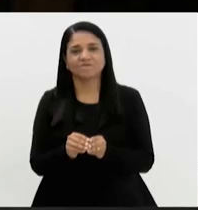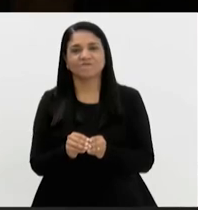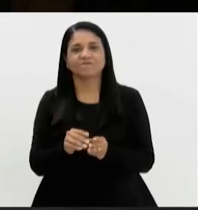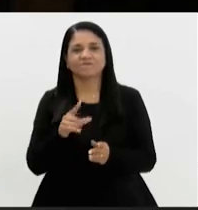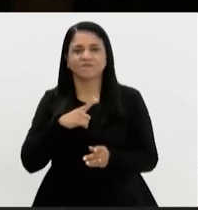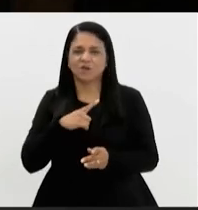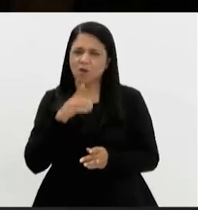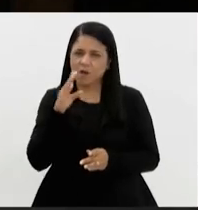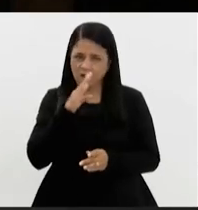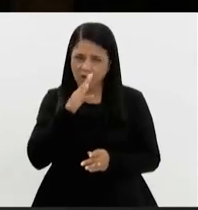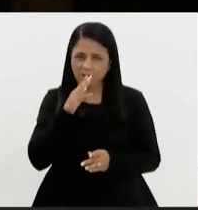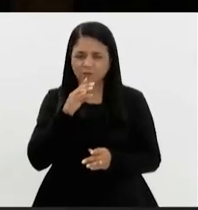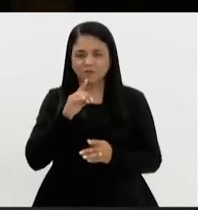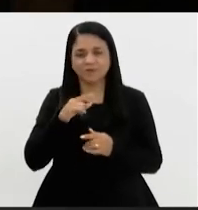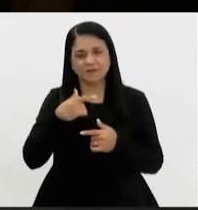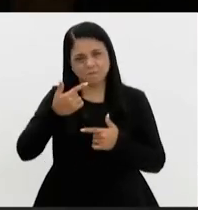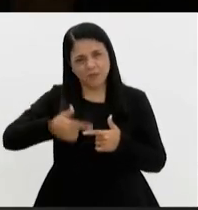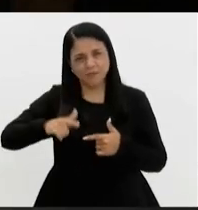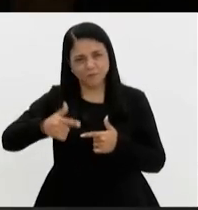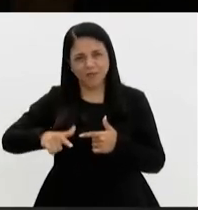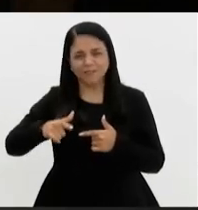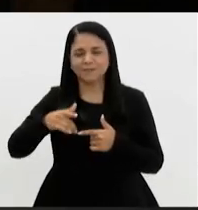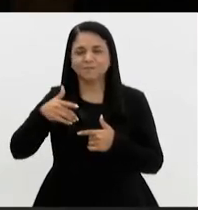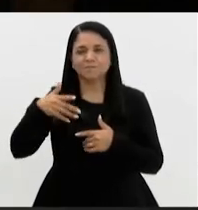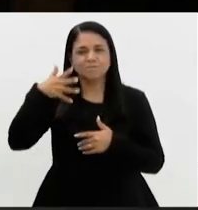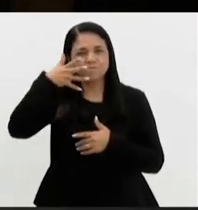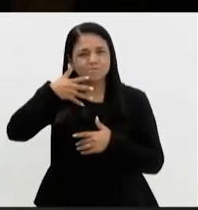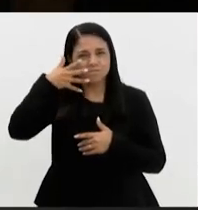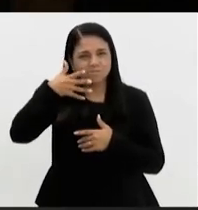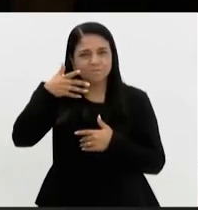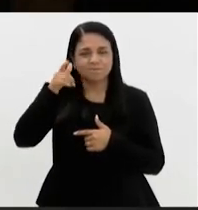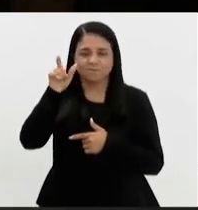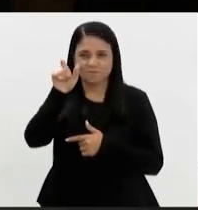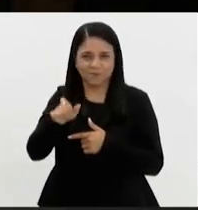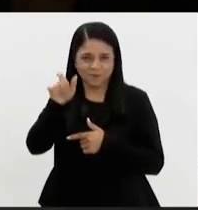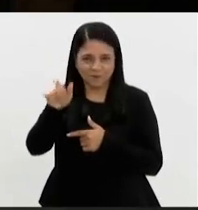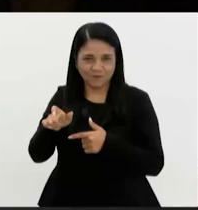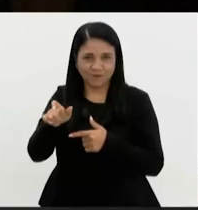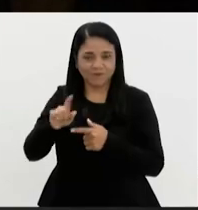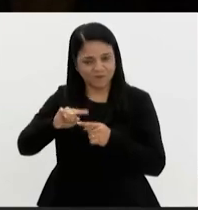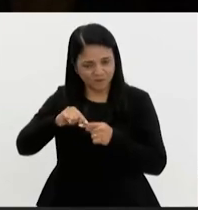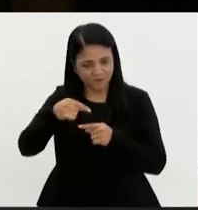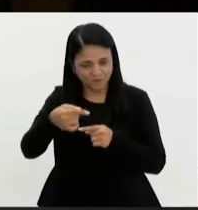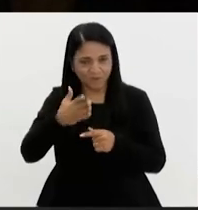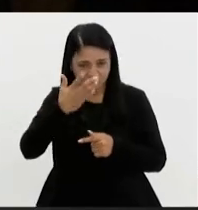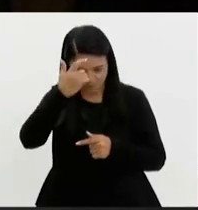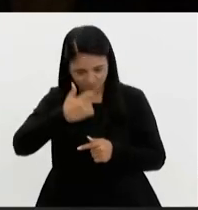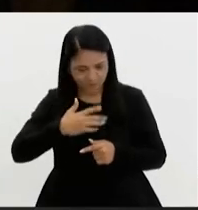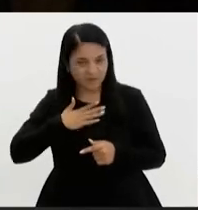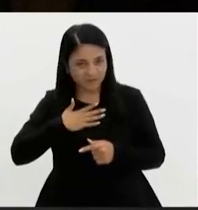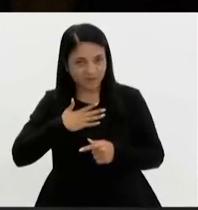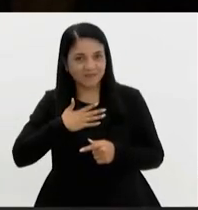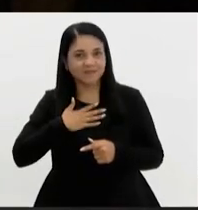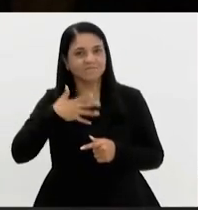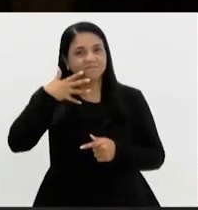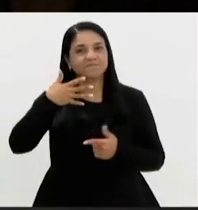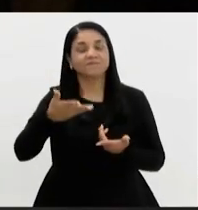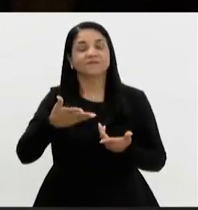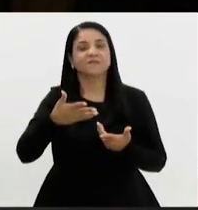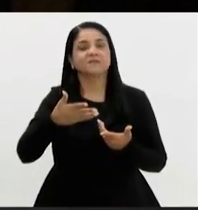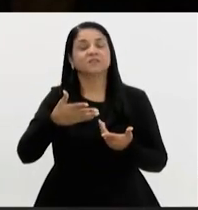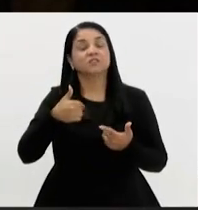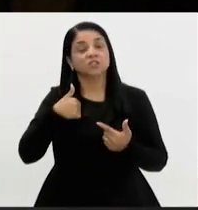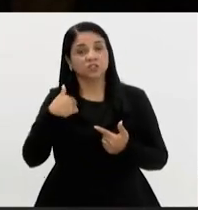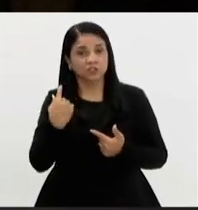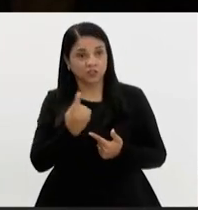gente muito mais importante depois de mim para falar além de ter de termos caminhado